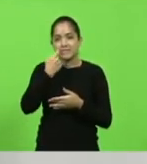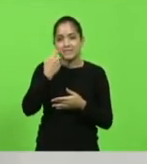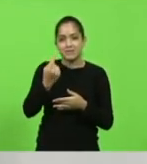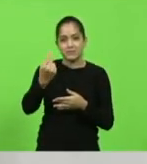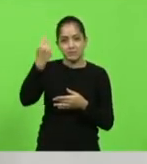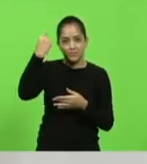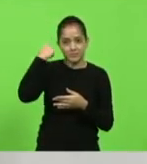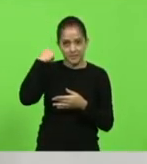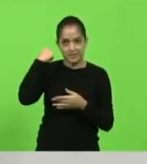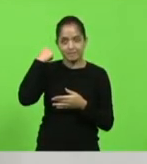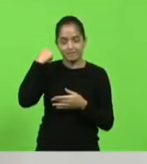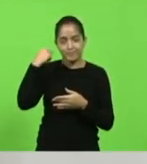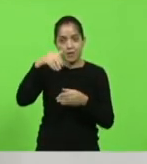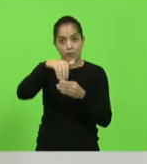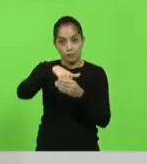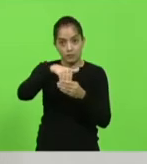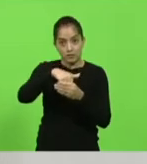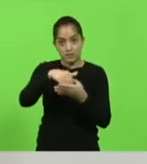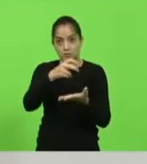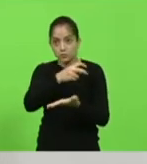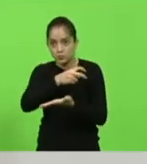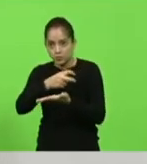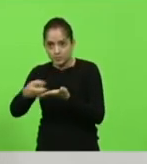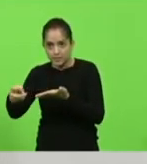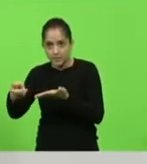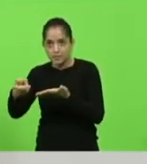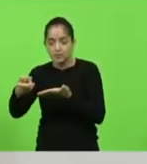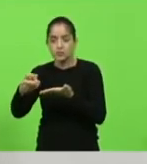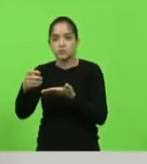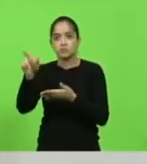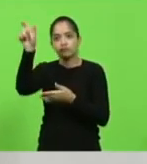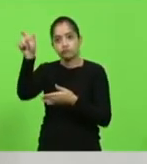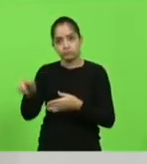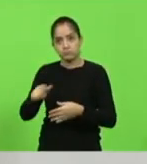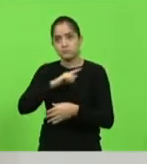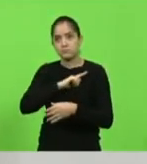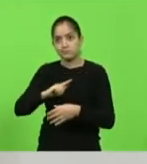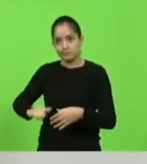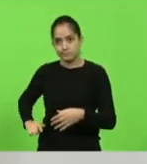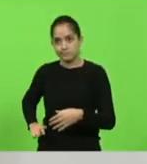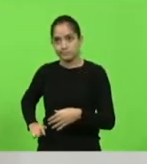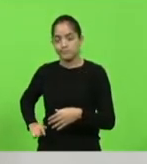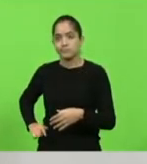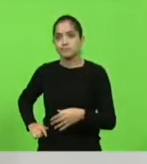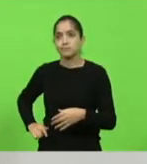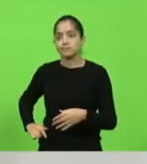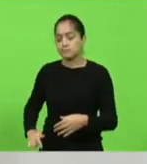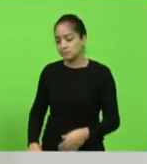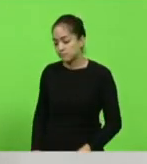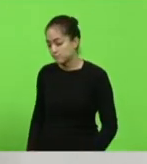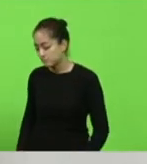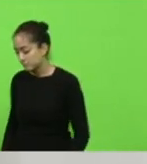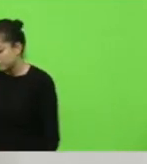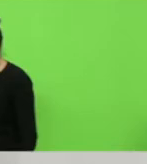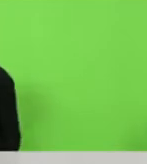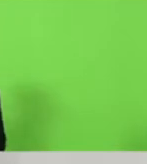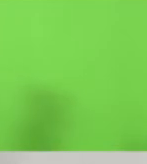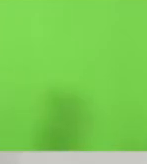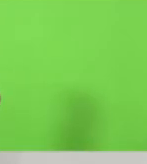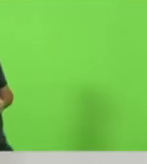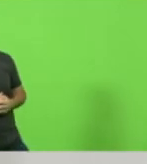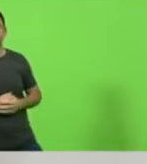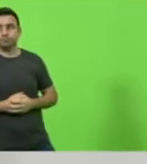votação do impeachment ou não do Governador Carlos Moisés para dizer que